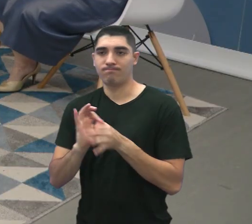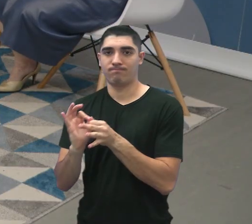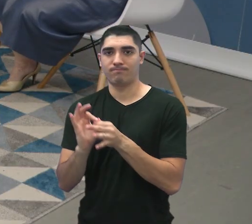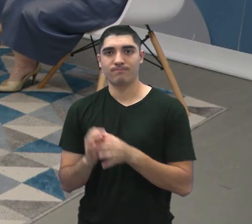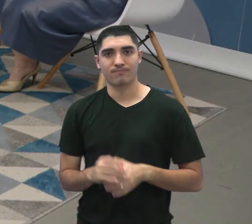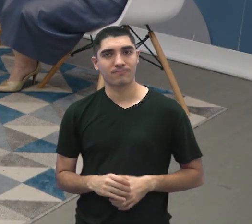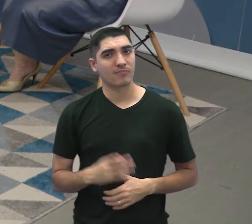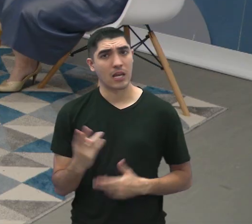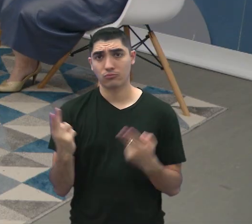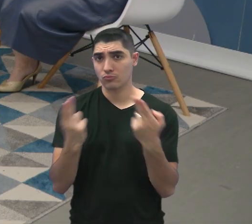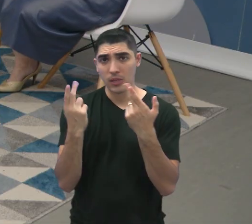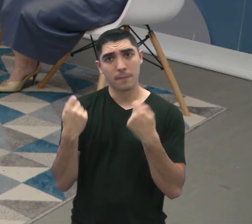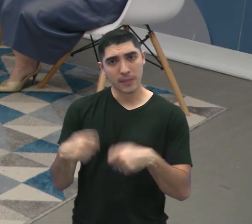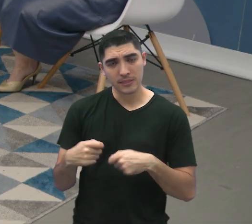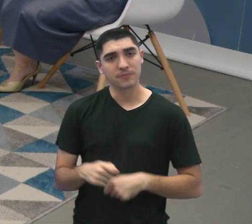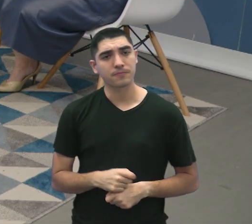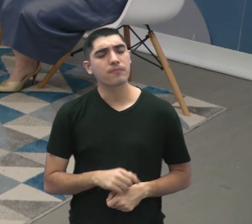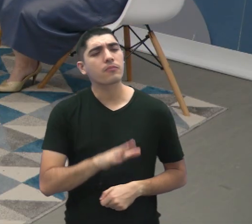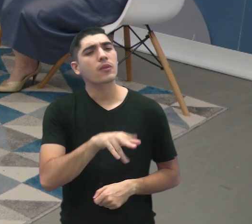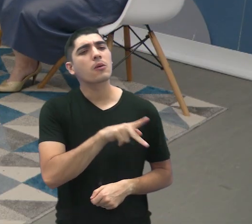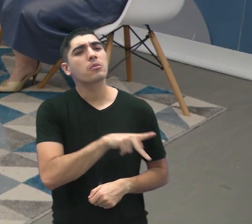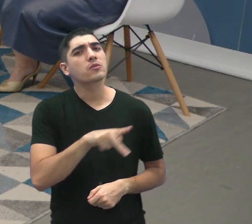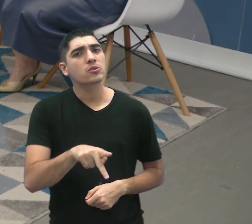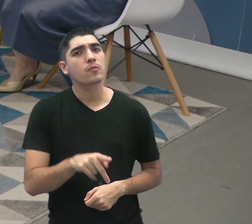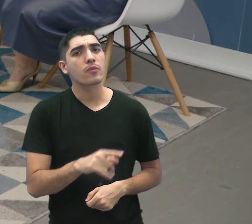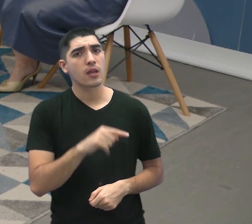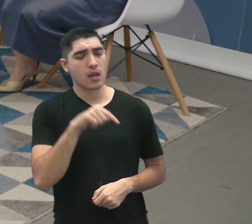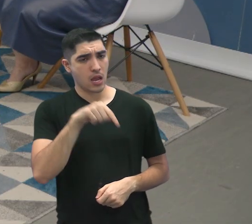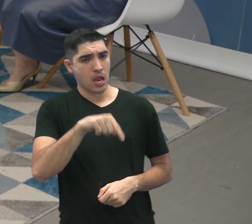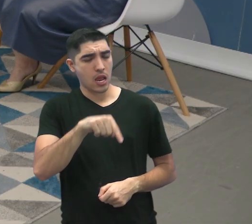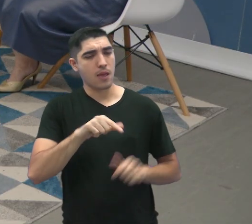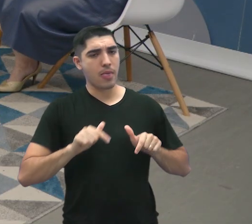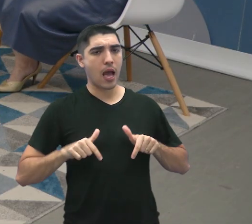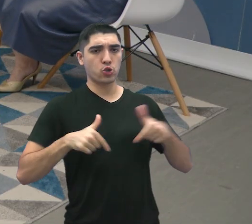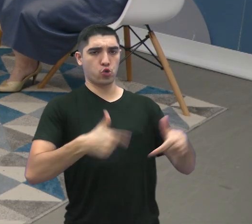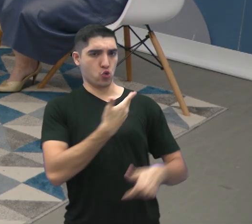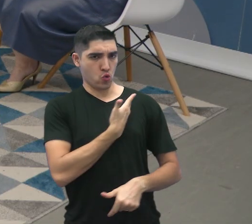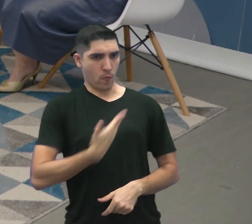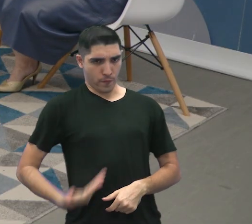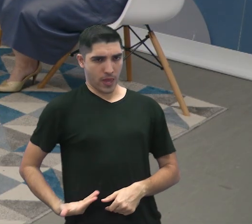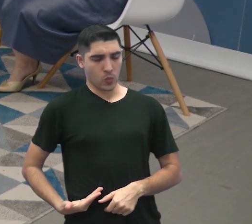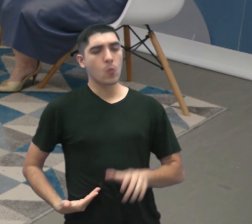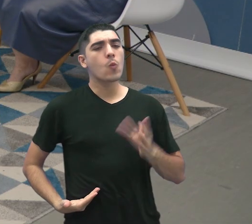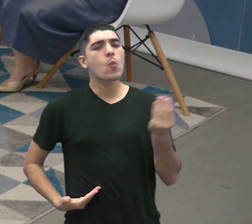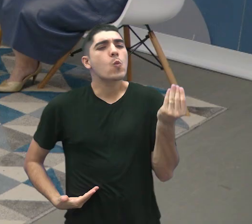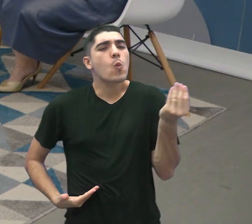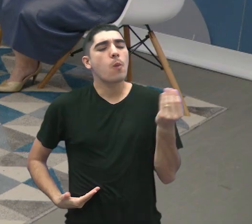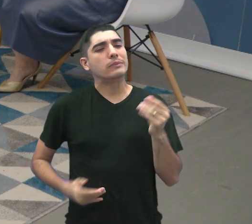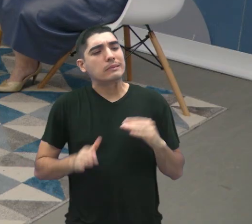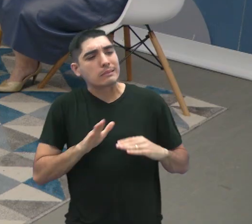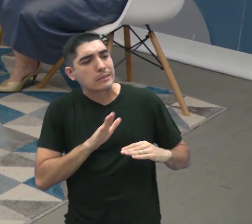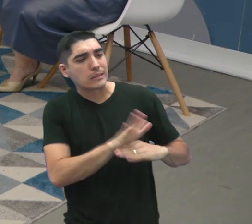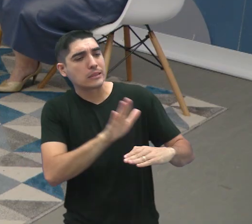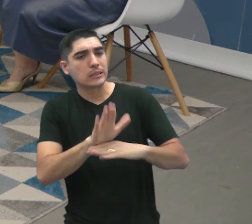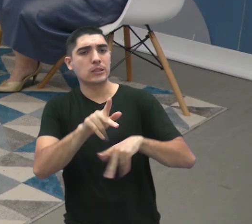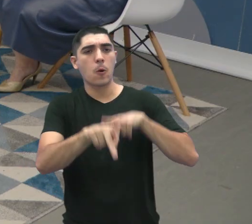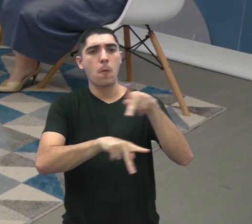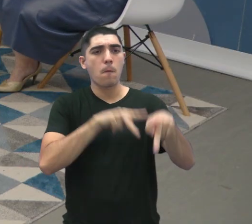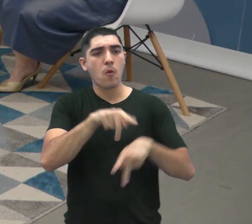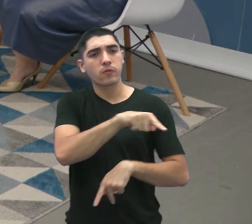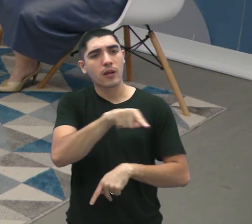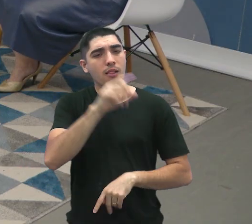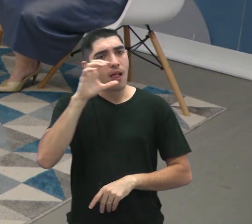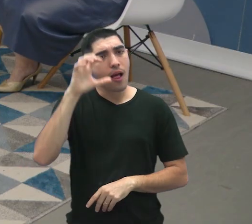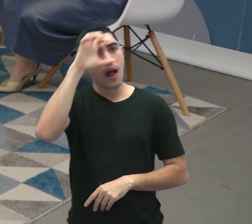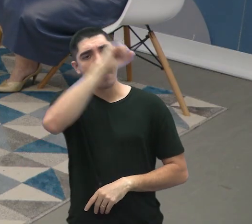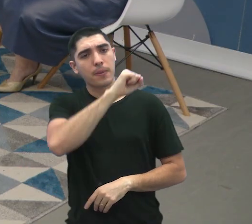tem jeito, né? Do ponto de vista das políticas públicas, né, o que poderia ajudar a população a ter mais